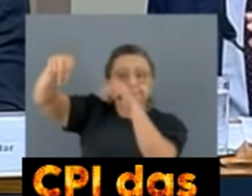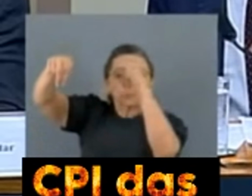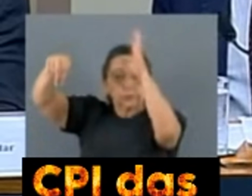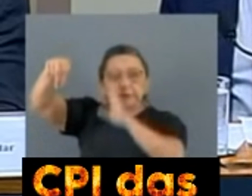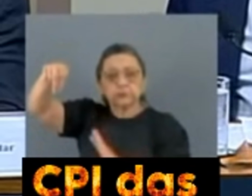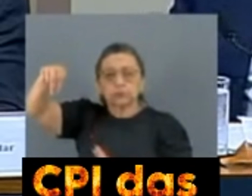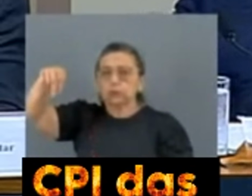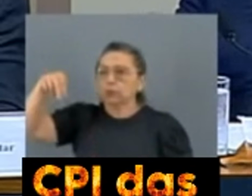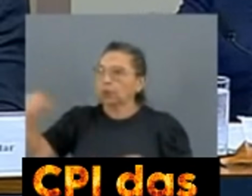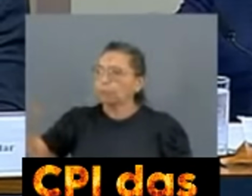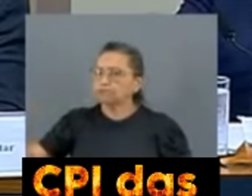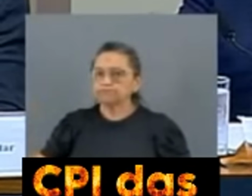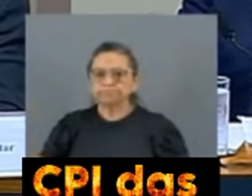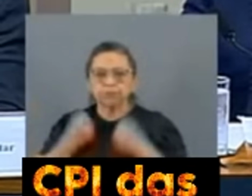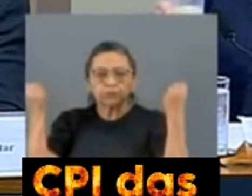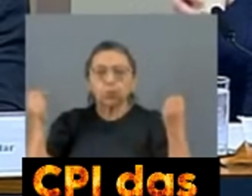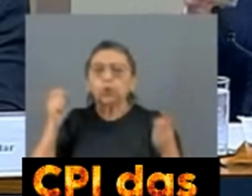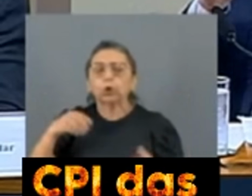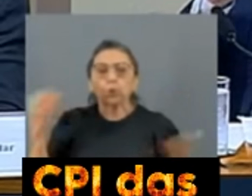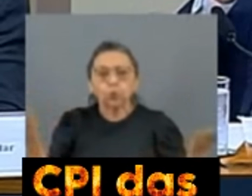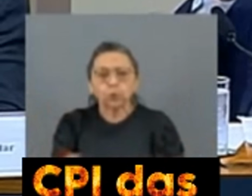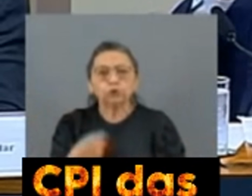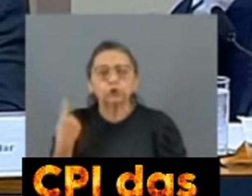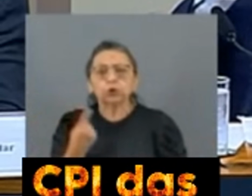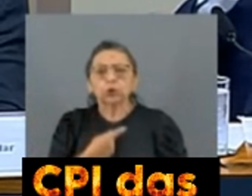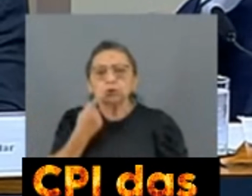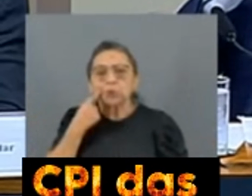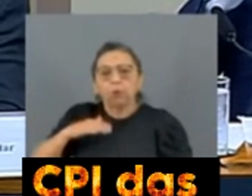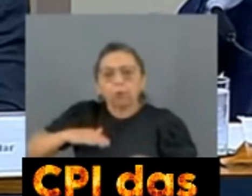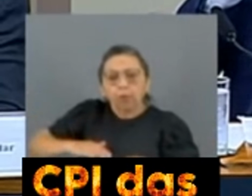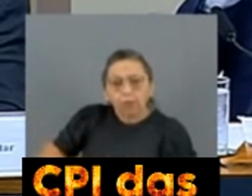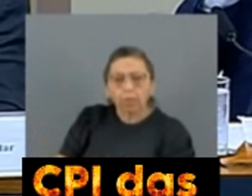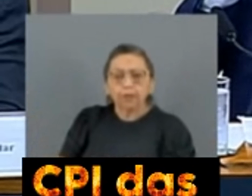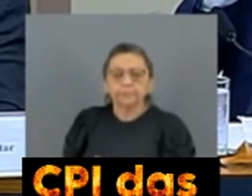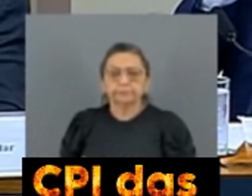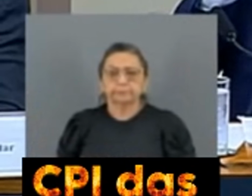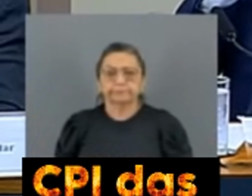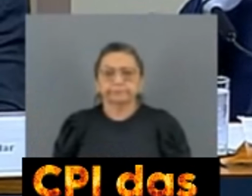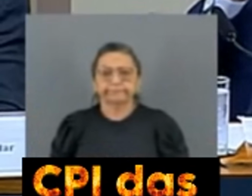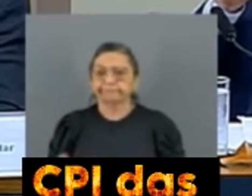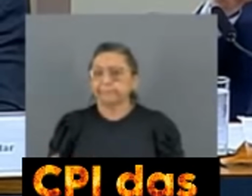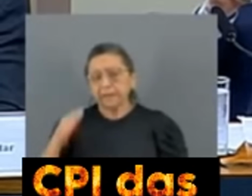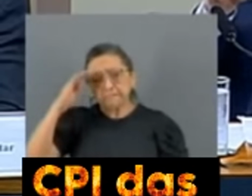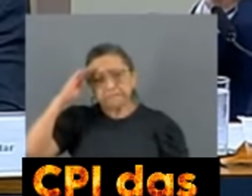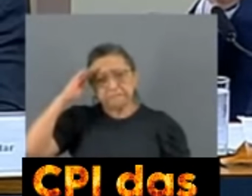é indigno o que hoje nós somos submetidos.